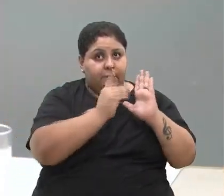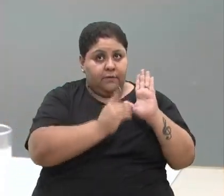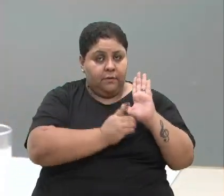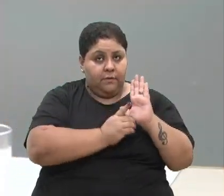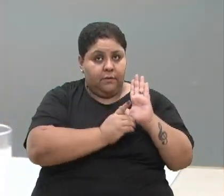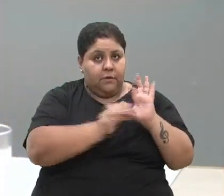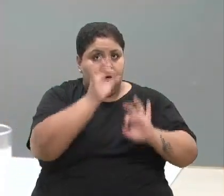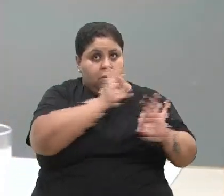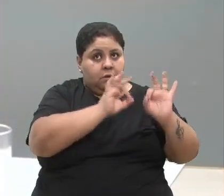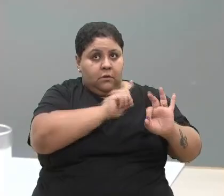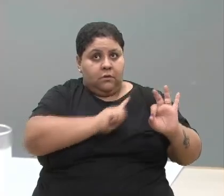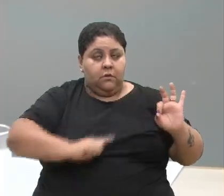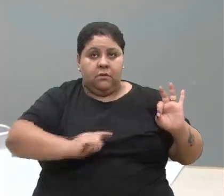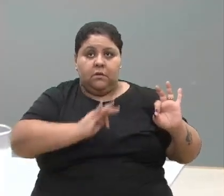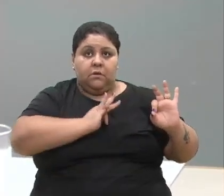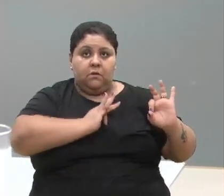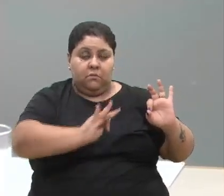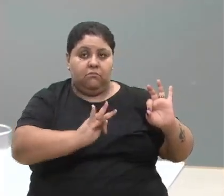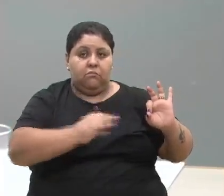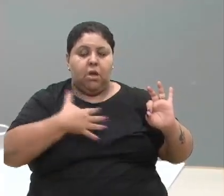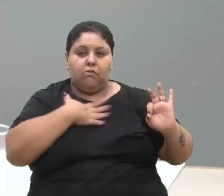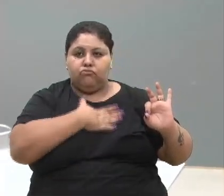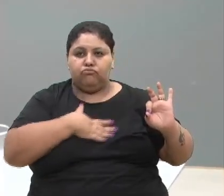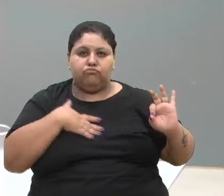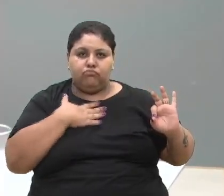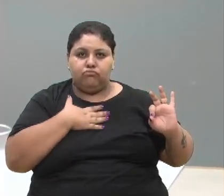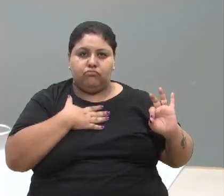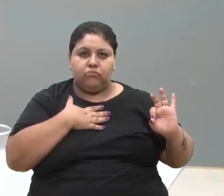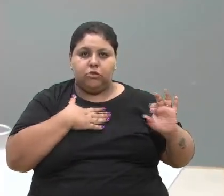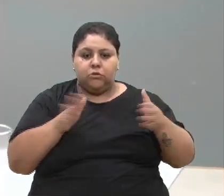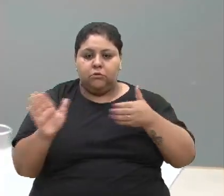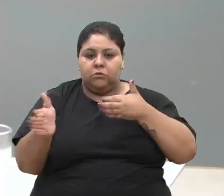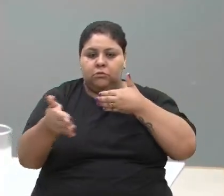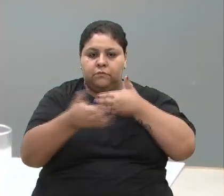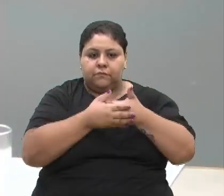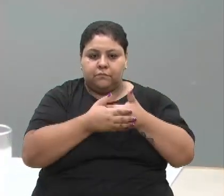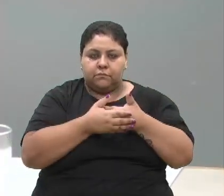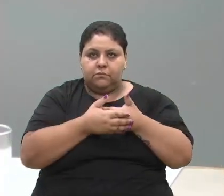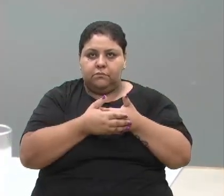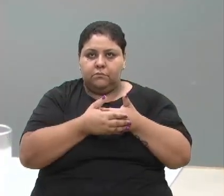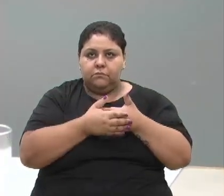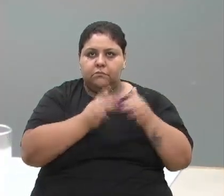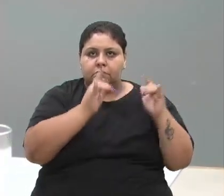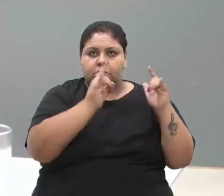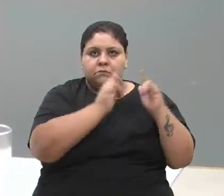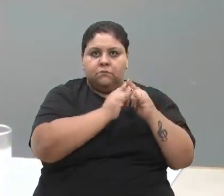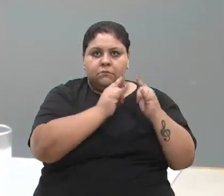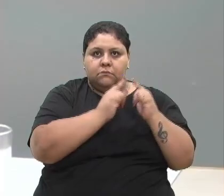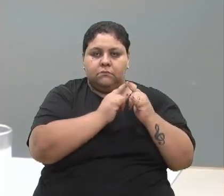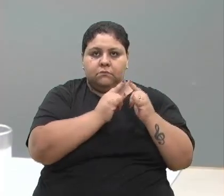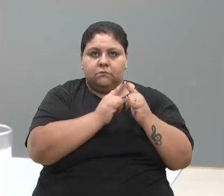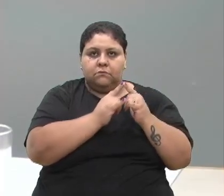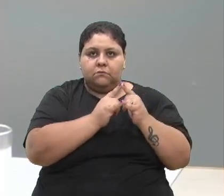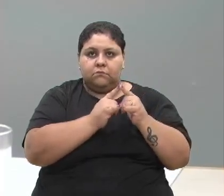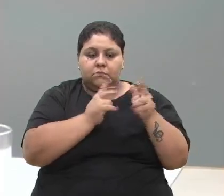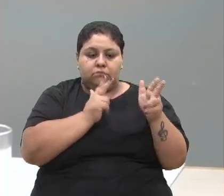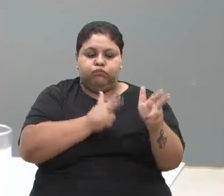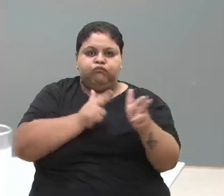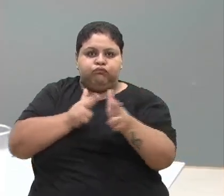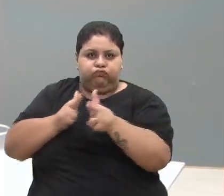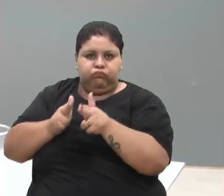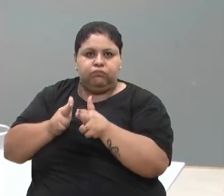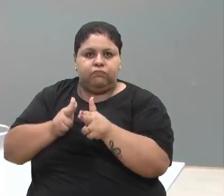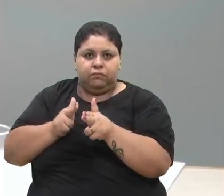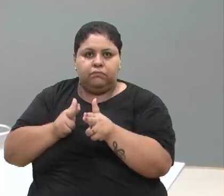formulado pelo governo federal é uma forma velada para o fechamento dessas instituições desse comércio,